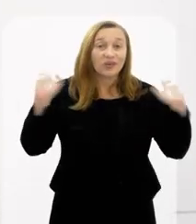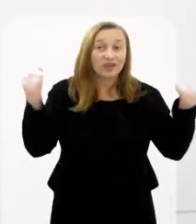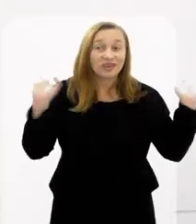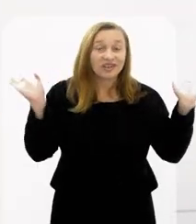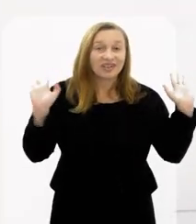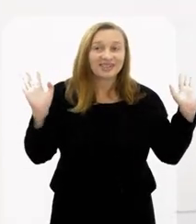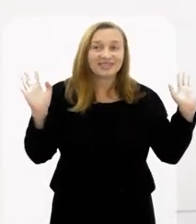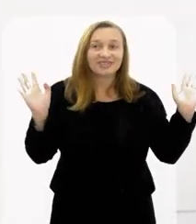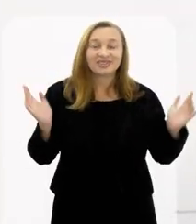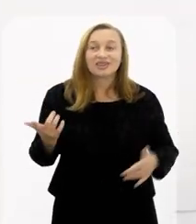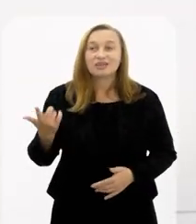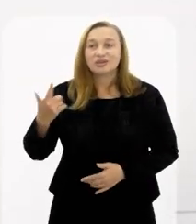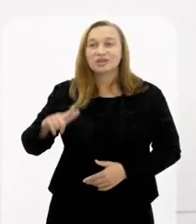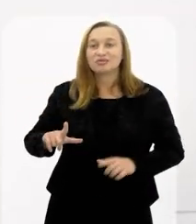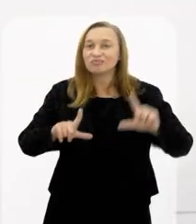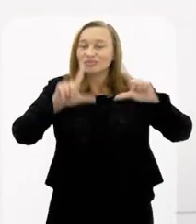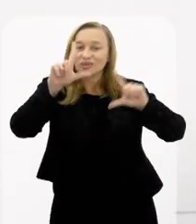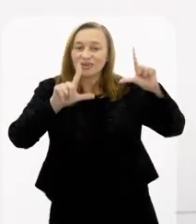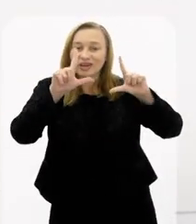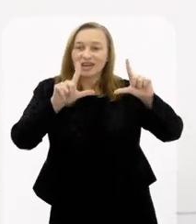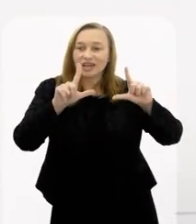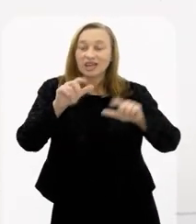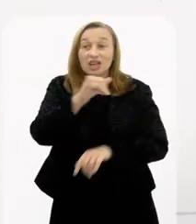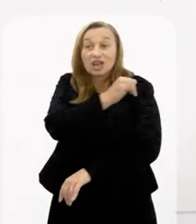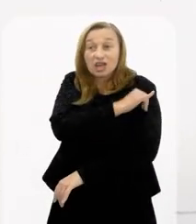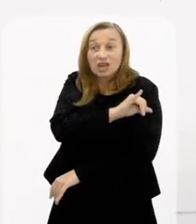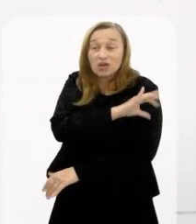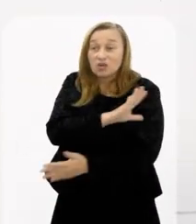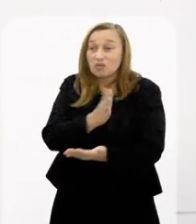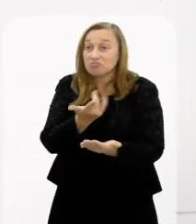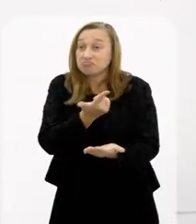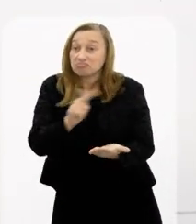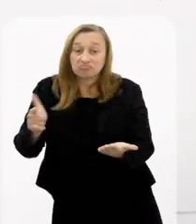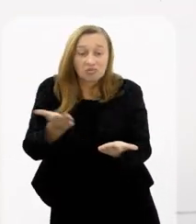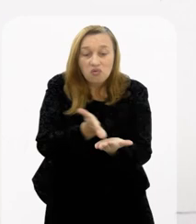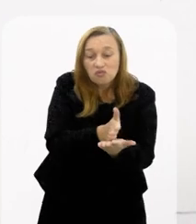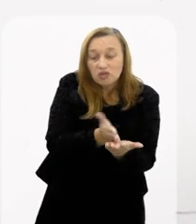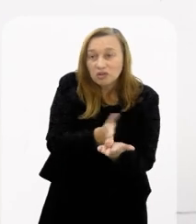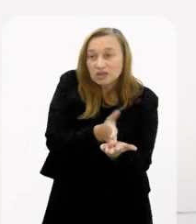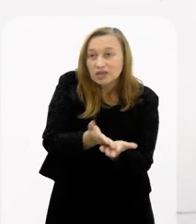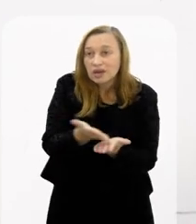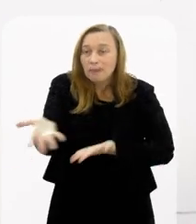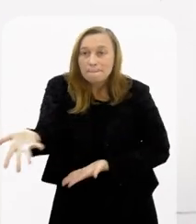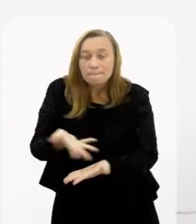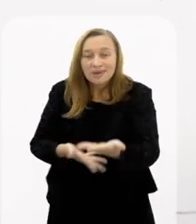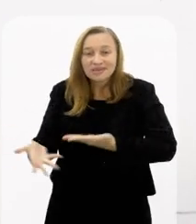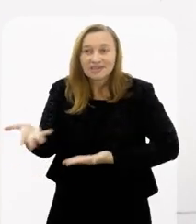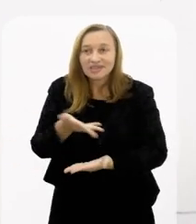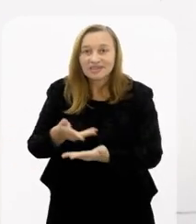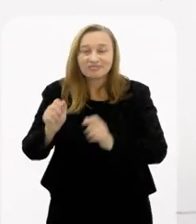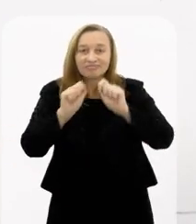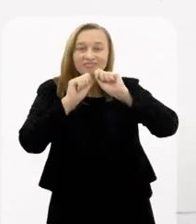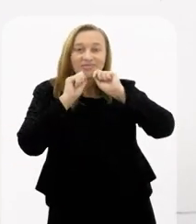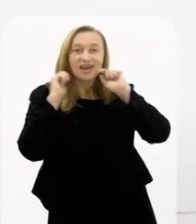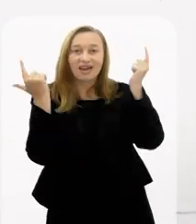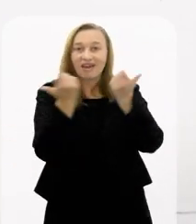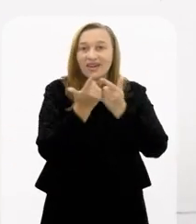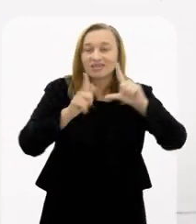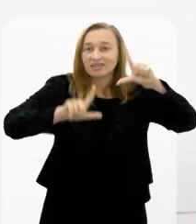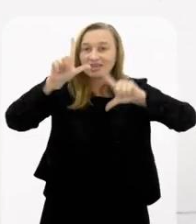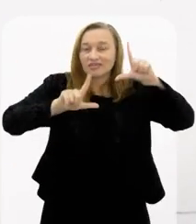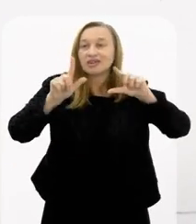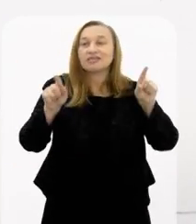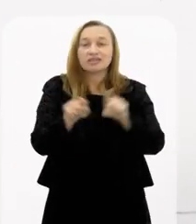Olá estamos aqui para mais um programa Rio sem fronteiras um programa da parceria TV alerge e a Ordem dos